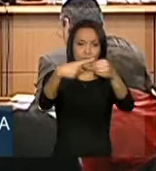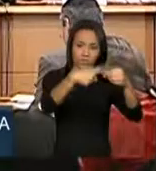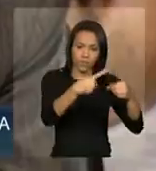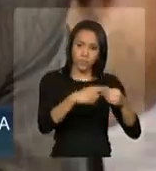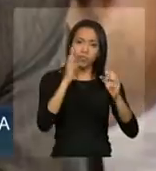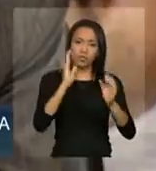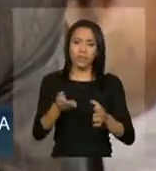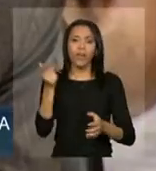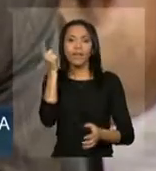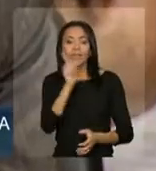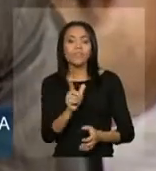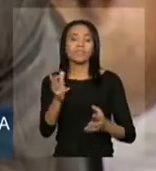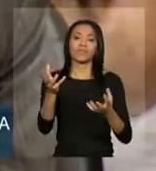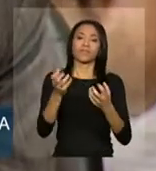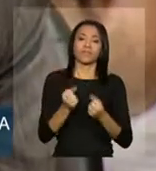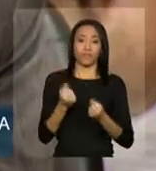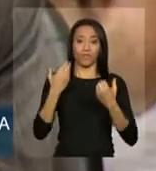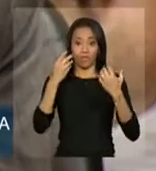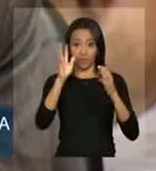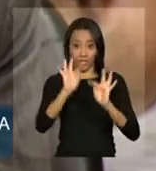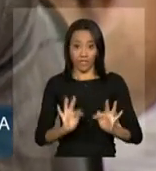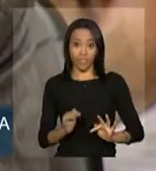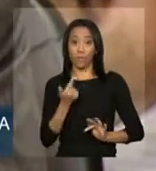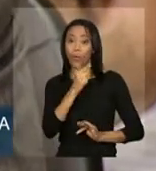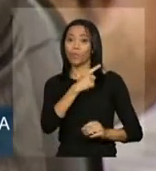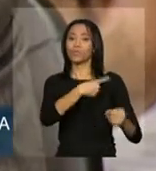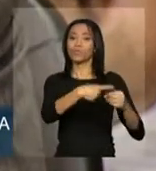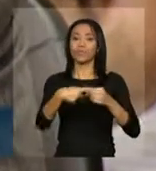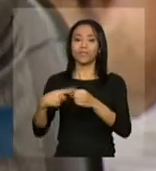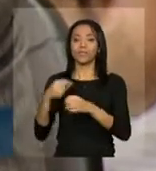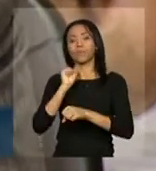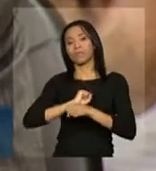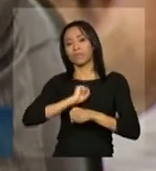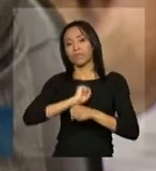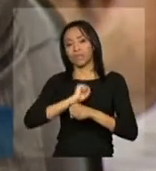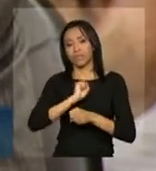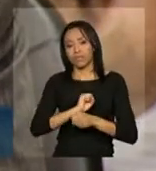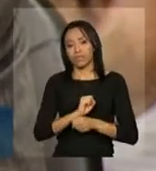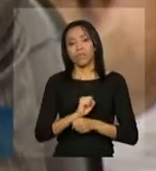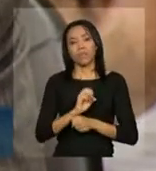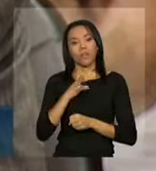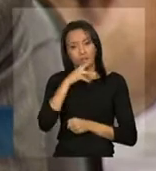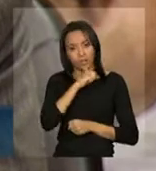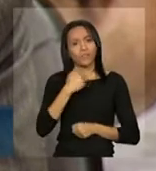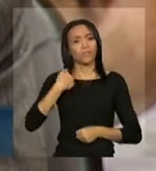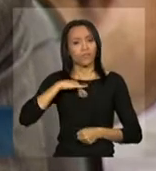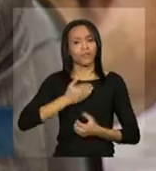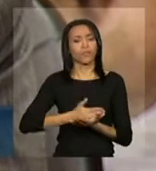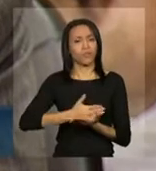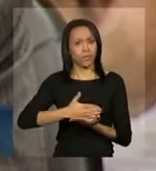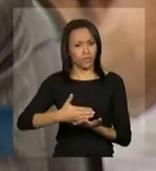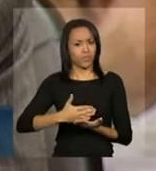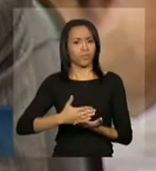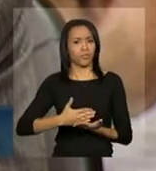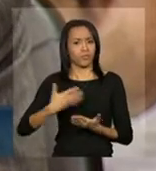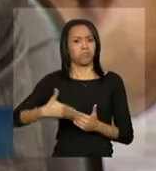já receberam já estão felizes os outros estão aguardando ano eu acho que nós começamos um processo importantíssimo pros municípios princialmente das